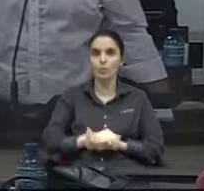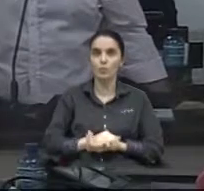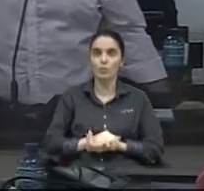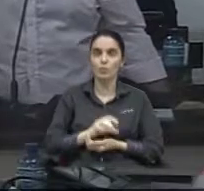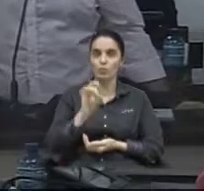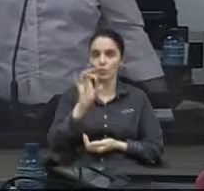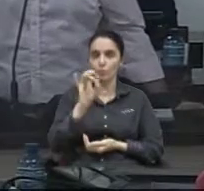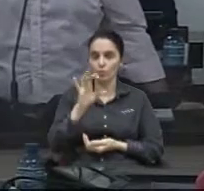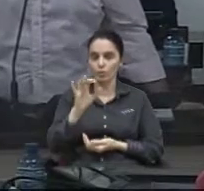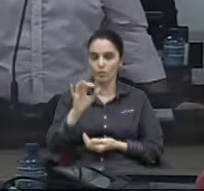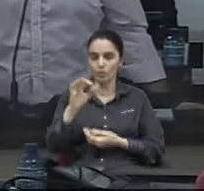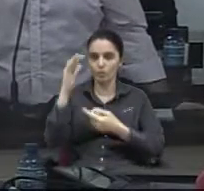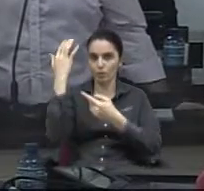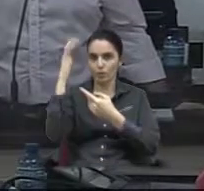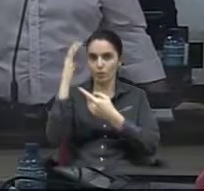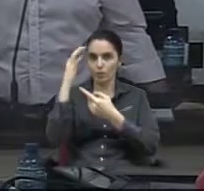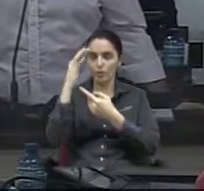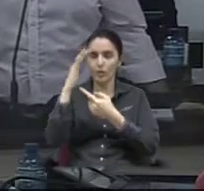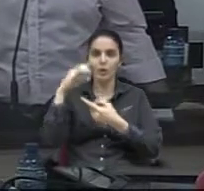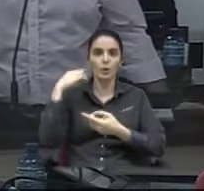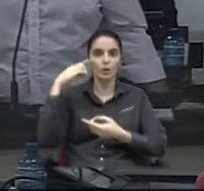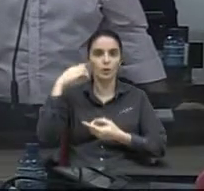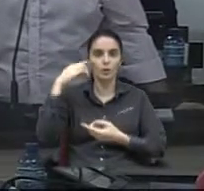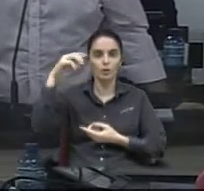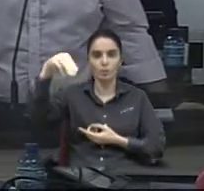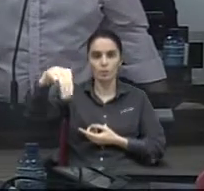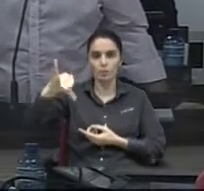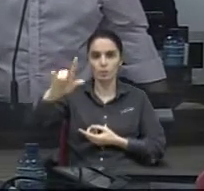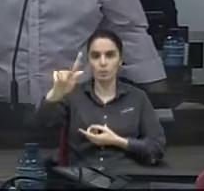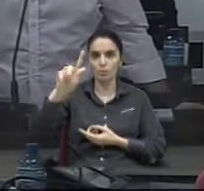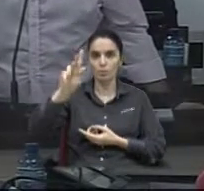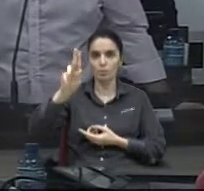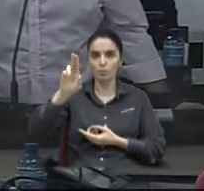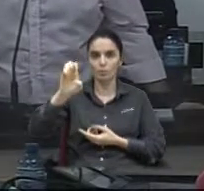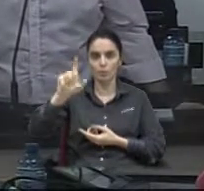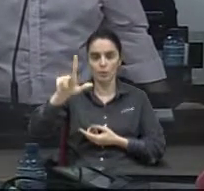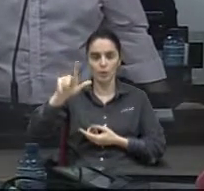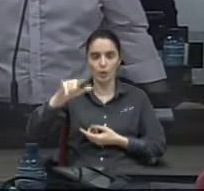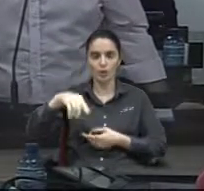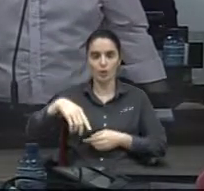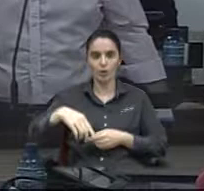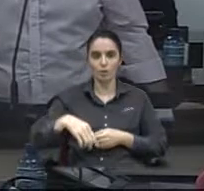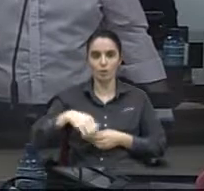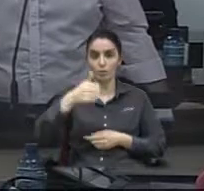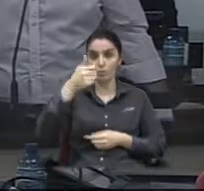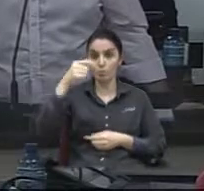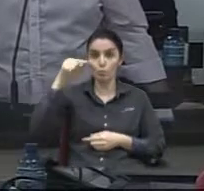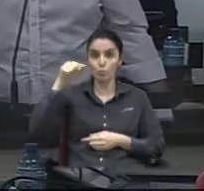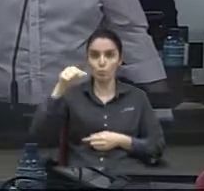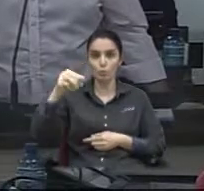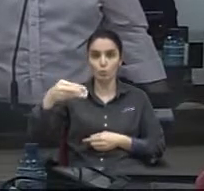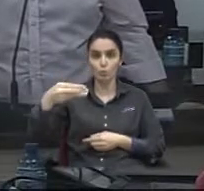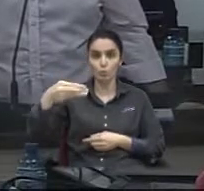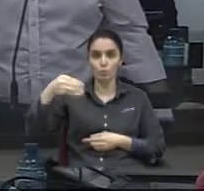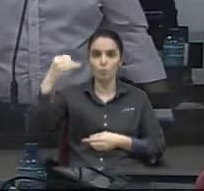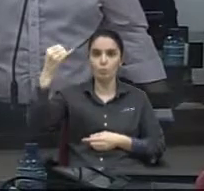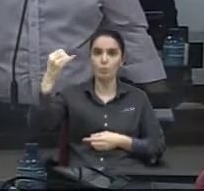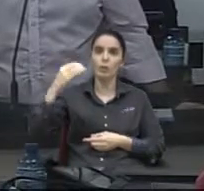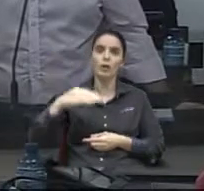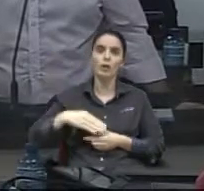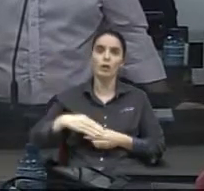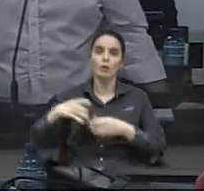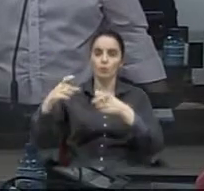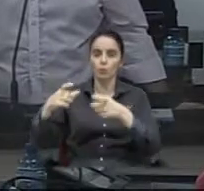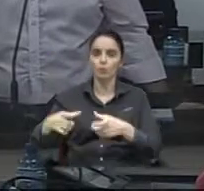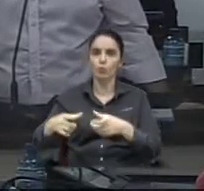Apenas para parabenizar o deputado federal Miguel Lombardi pela conquista de mais de R$1 milhão para a troca do Centro Cirúrgico